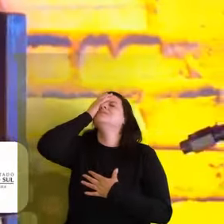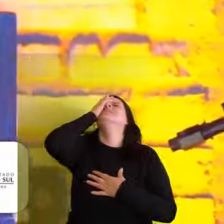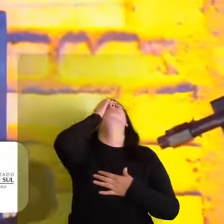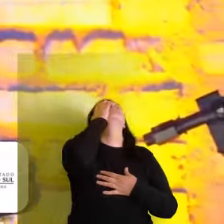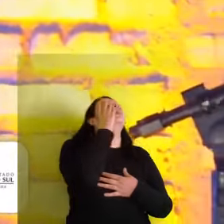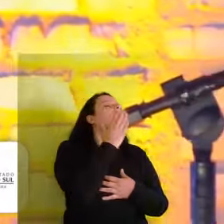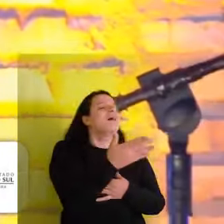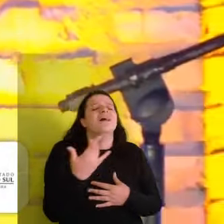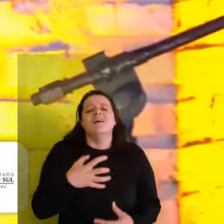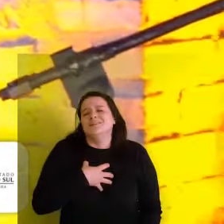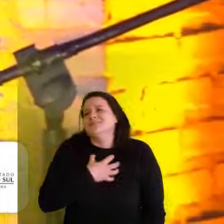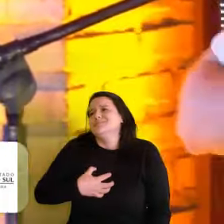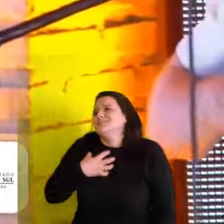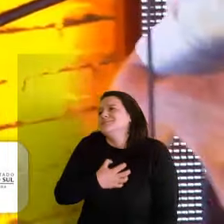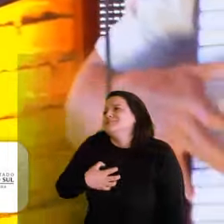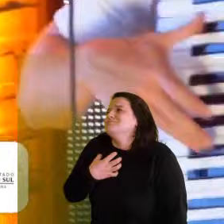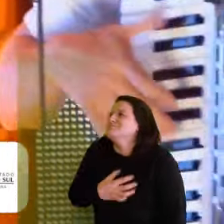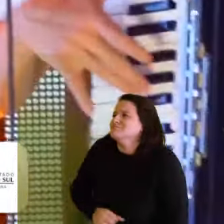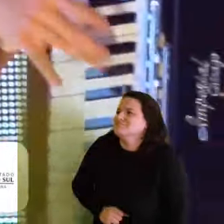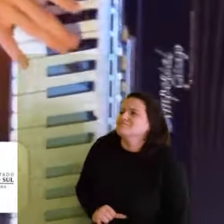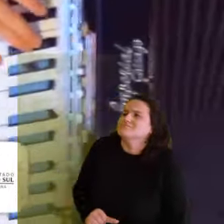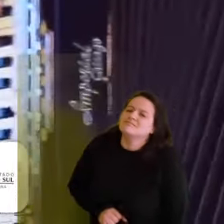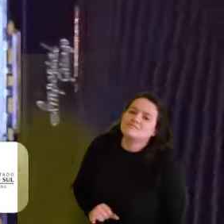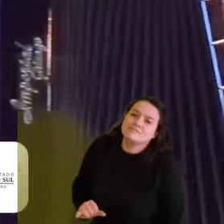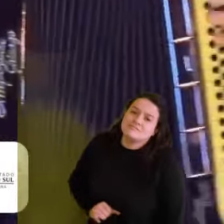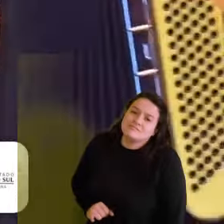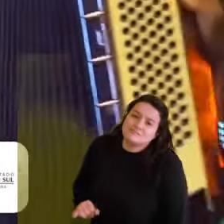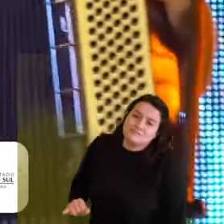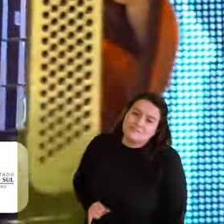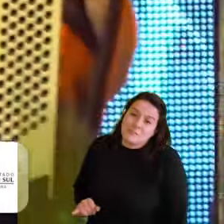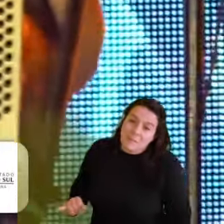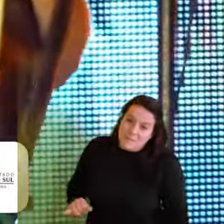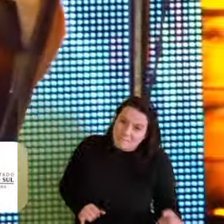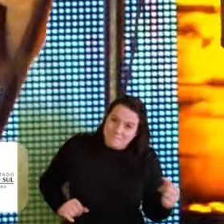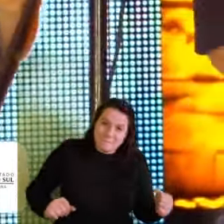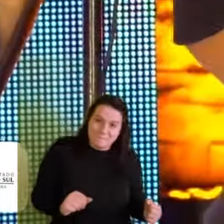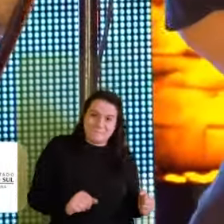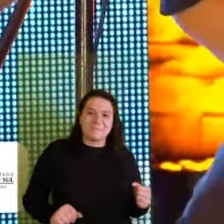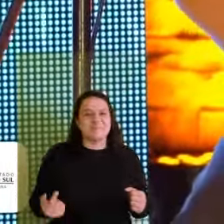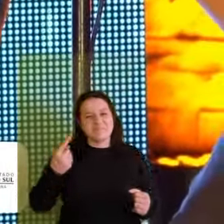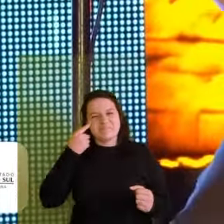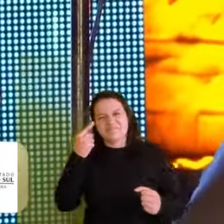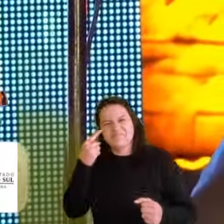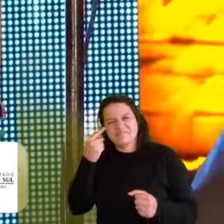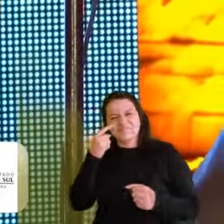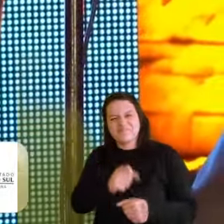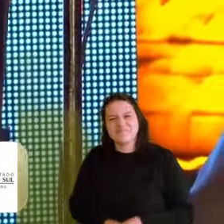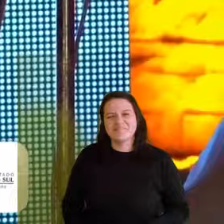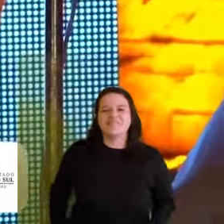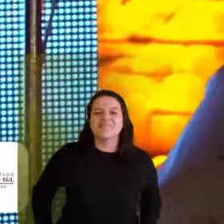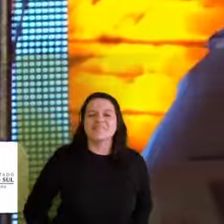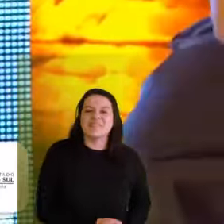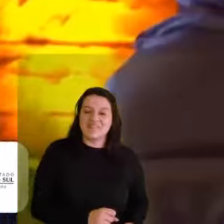o seu. Aí, Théo, aí, Théo. PG. beijão pra vocês. Aí eu aguento isso aí. Vamos fechando com a